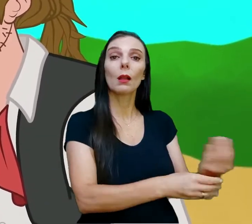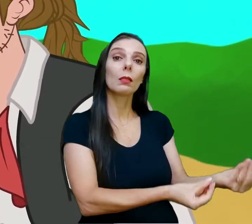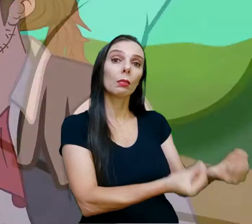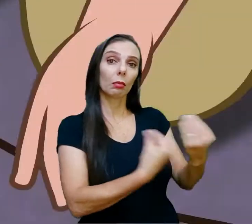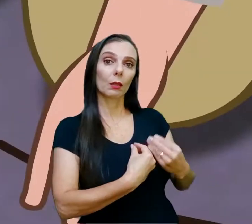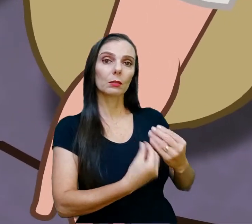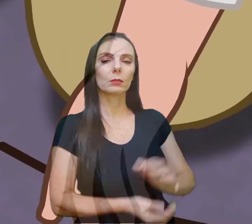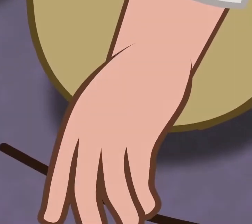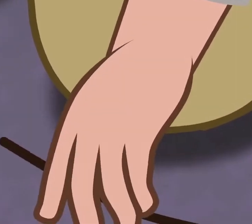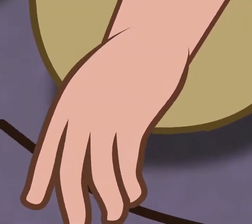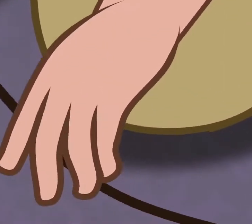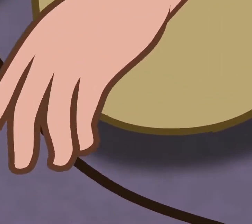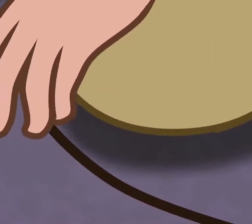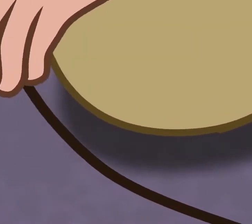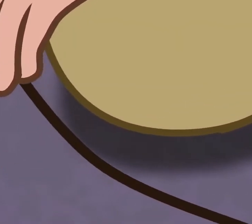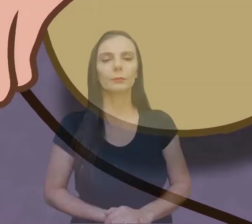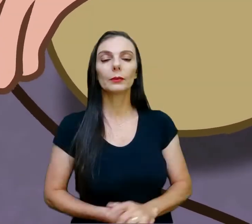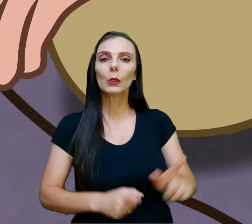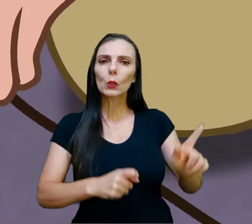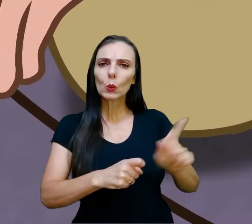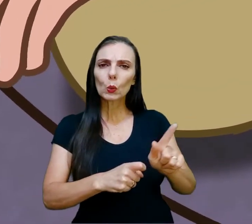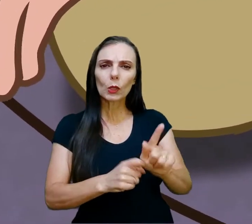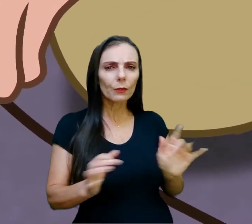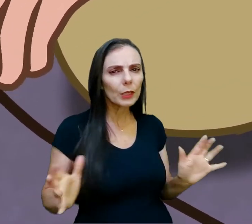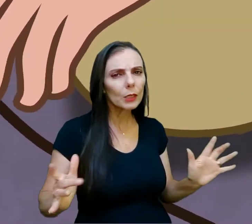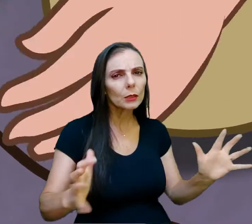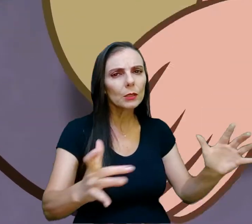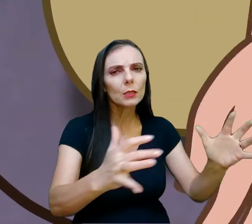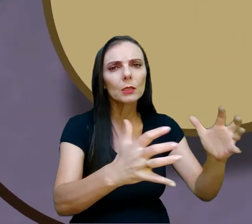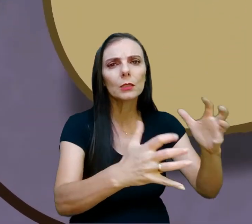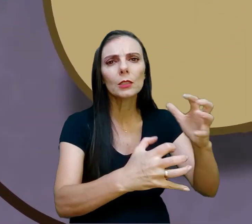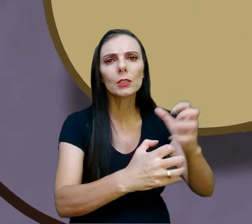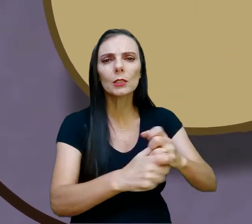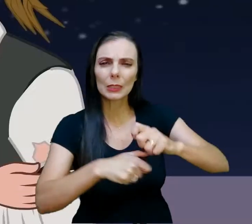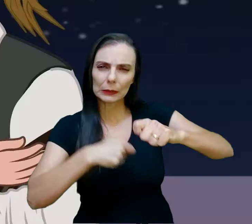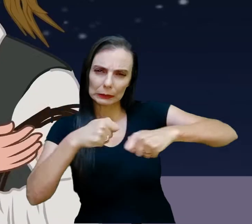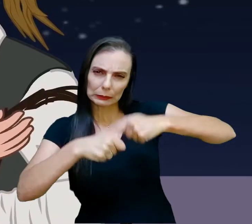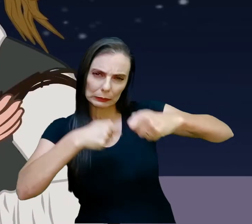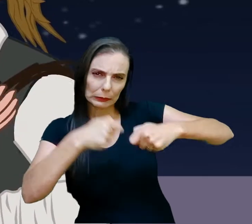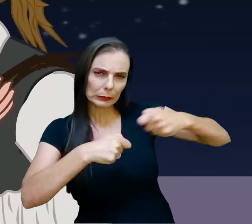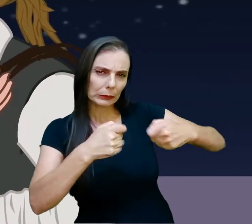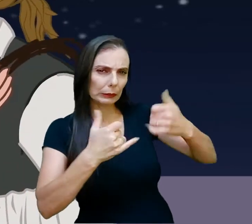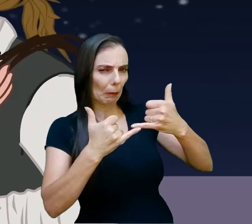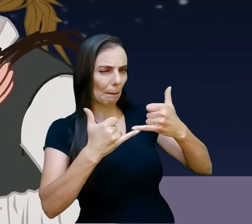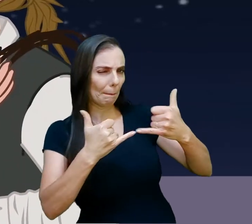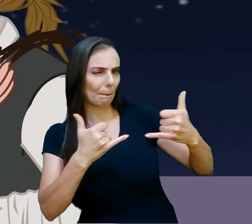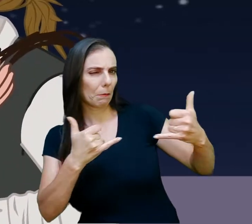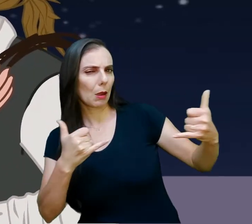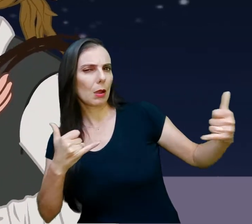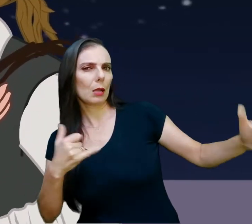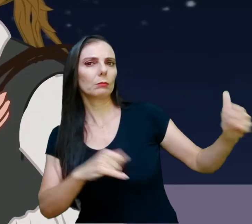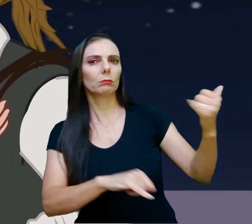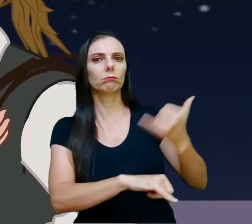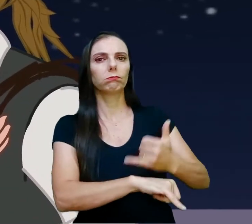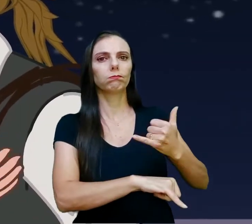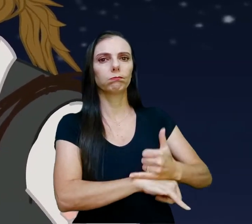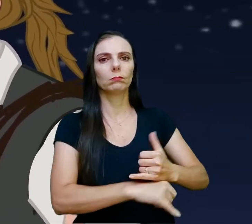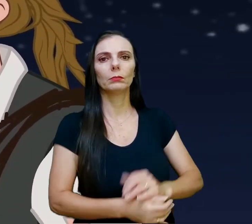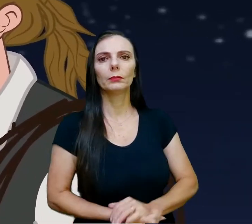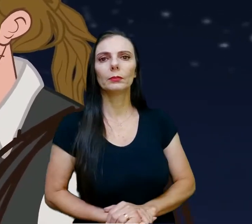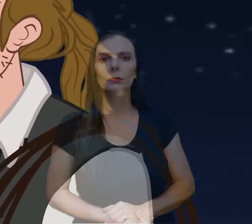que trouxessem para ele. Gulliver juntou todo o arame e fez um longo e forte